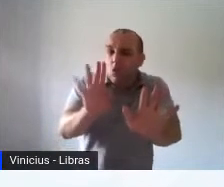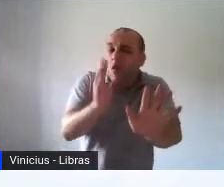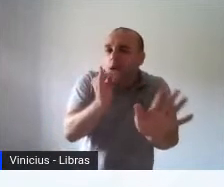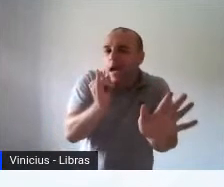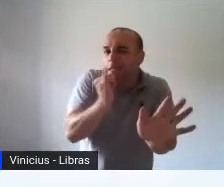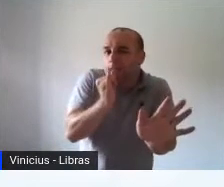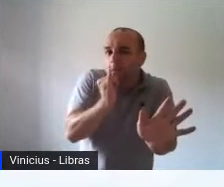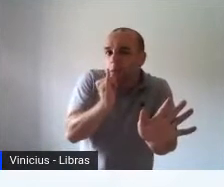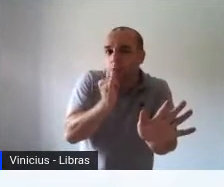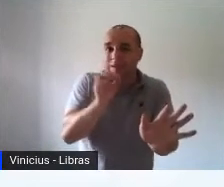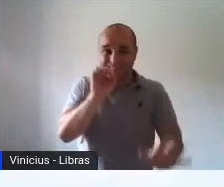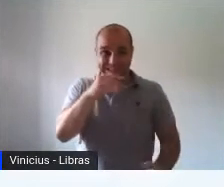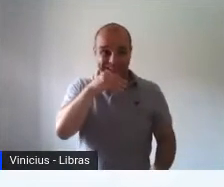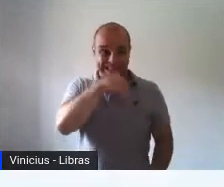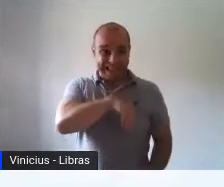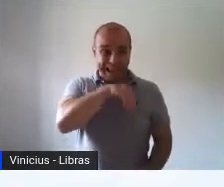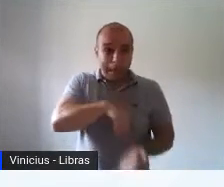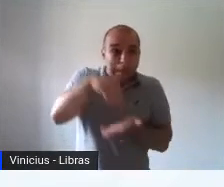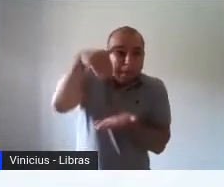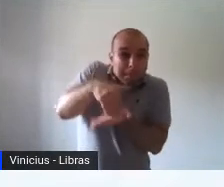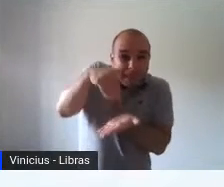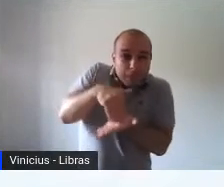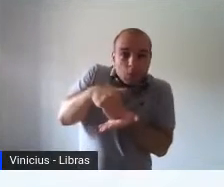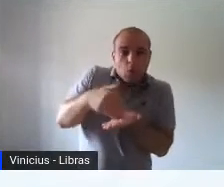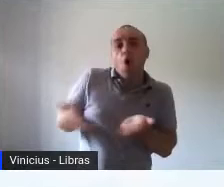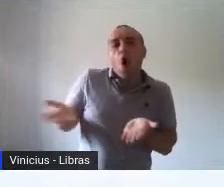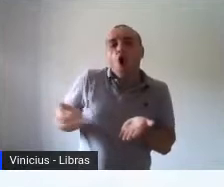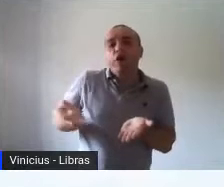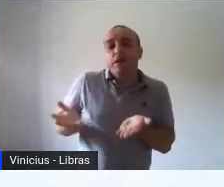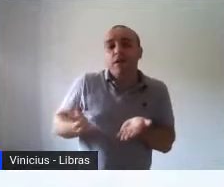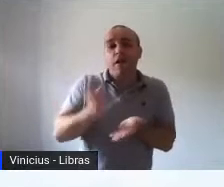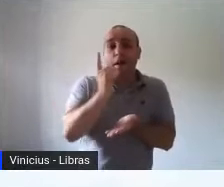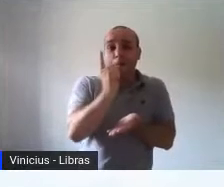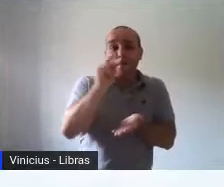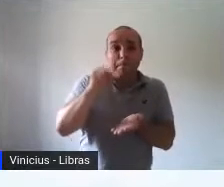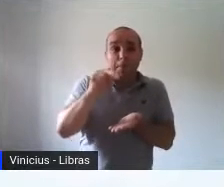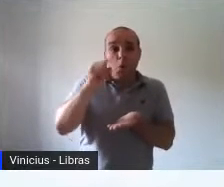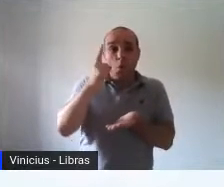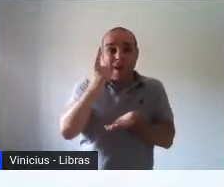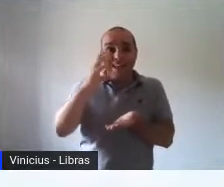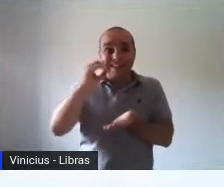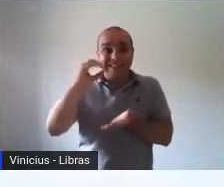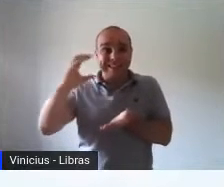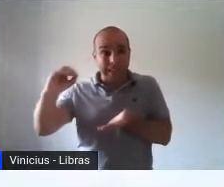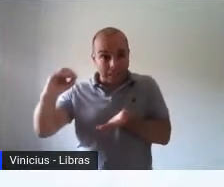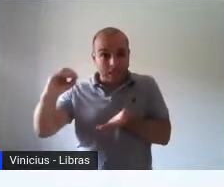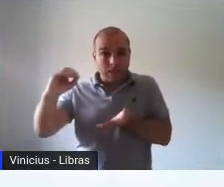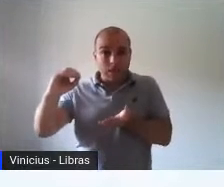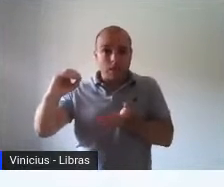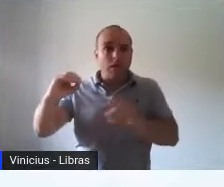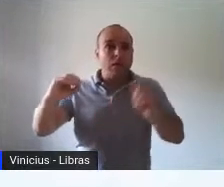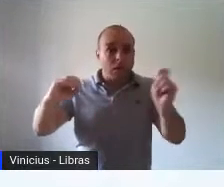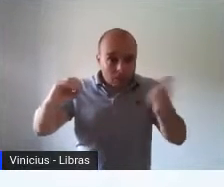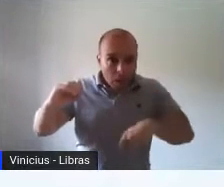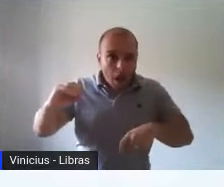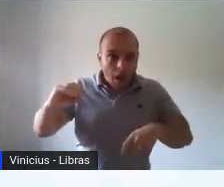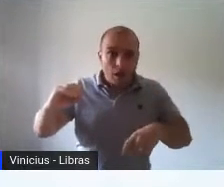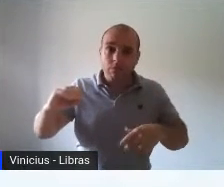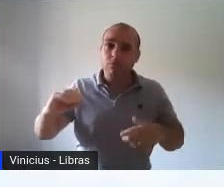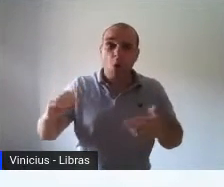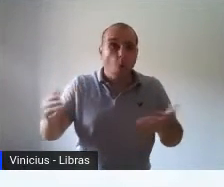Claro. O Diese calcula o salário mínimo ideal para uma família de 4 pessoas, ele está em